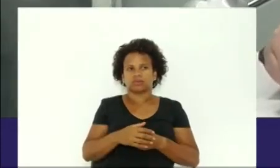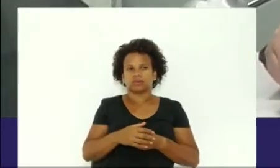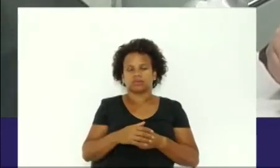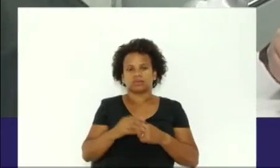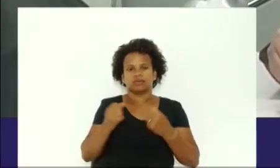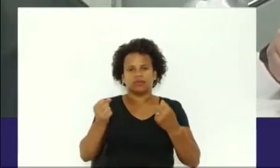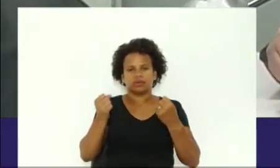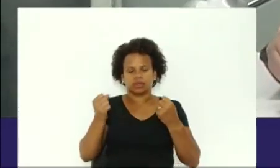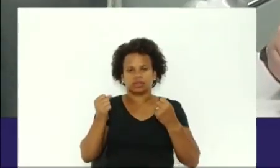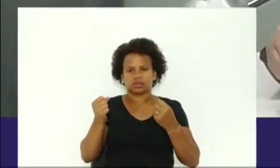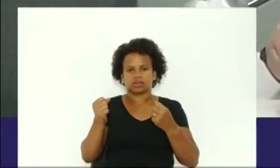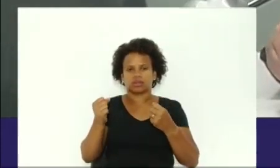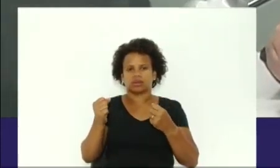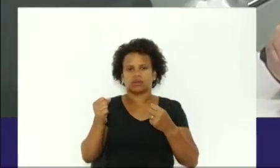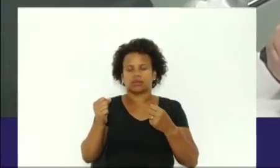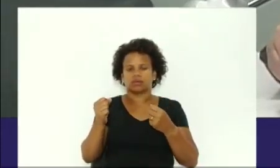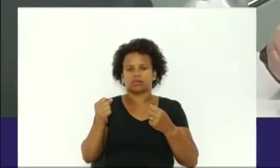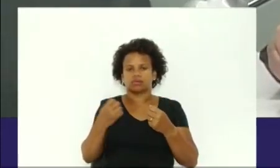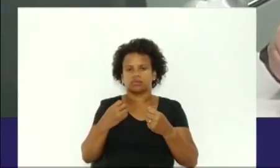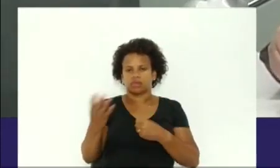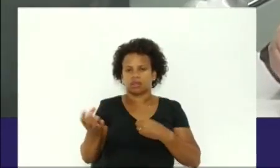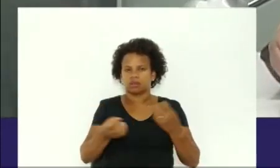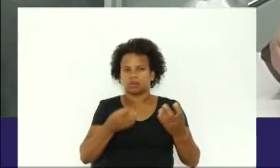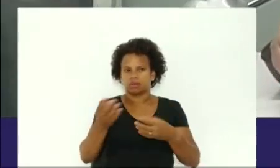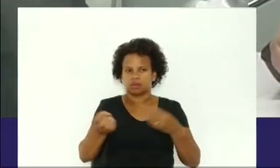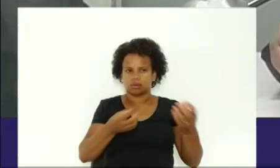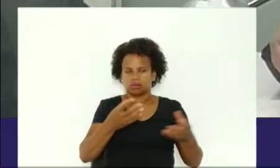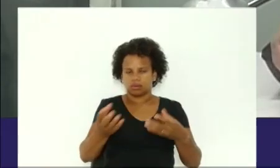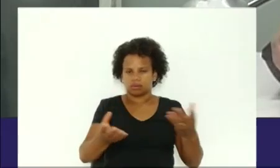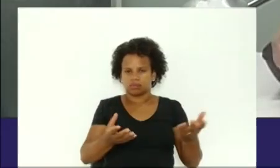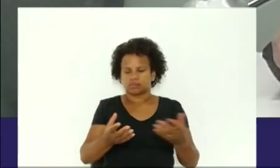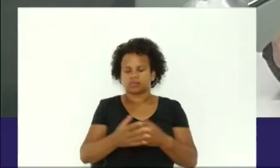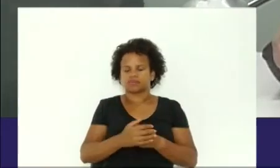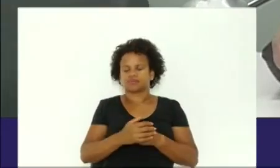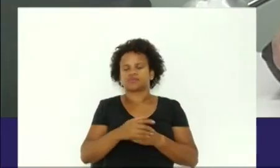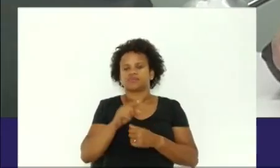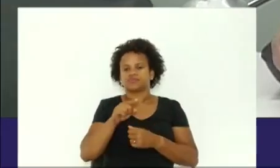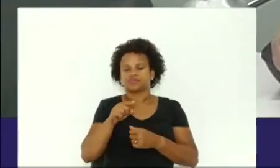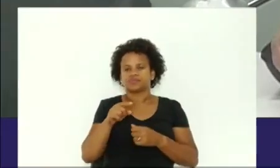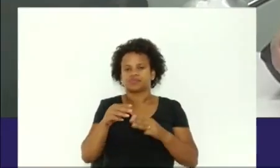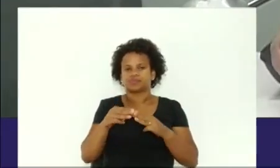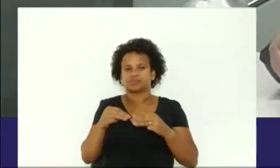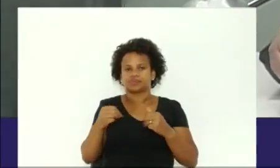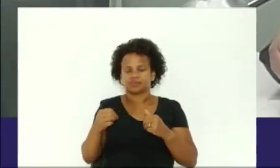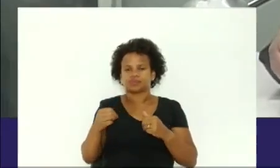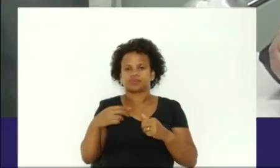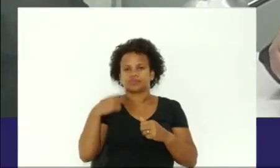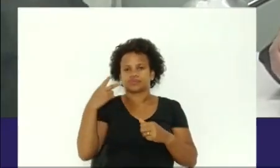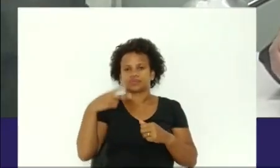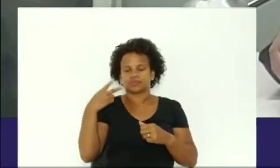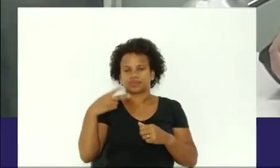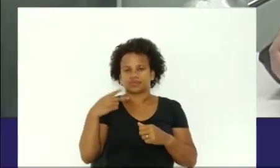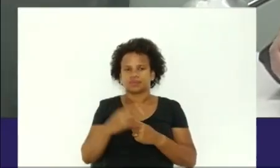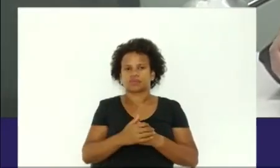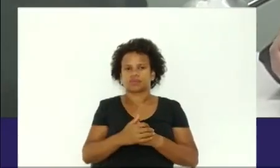fortalecer com as doações. E eu acho que essa moção da vereadora, ela